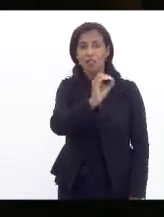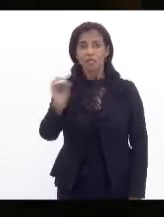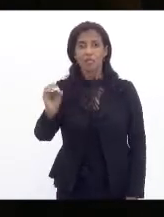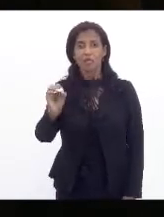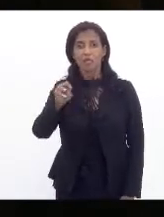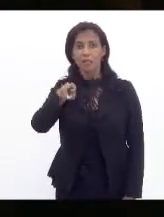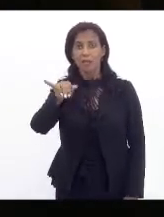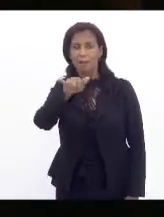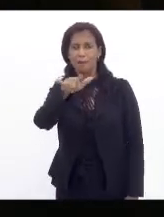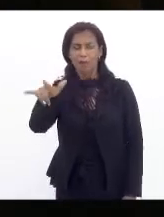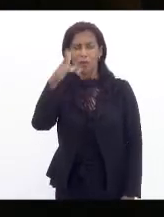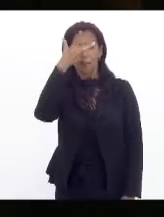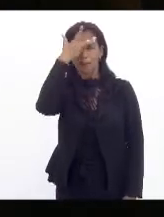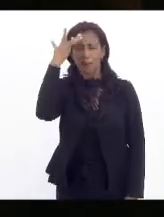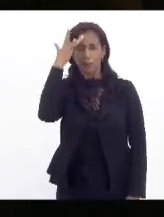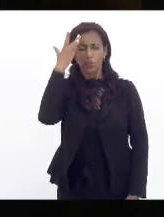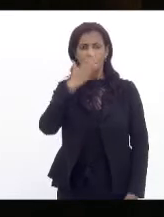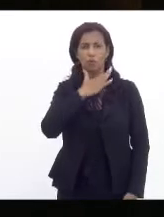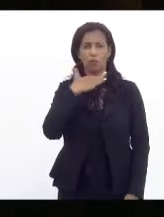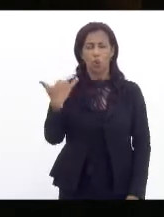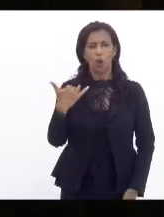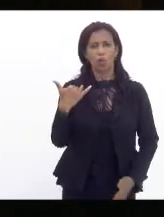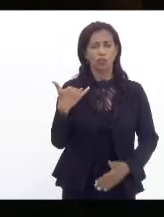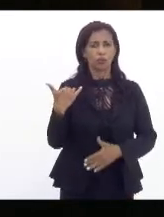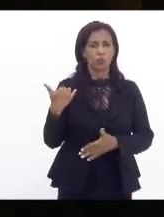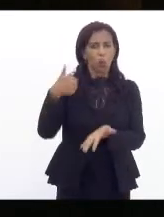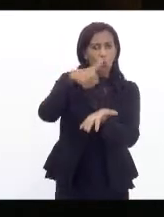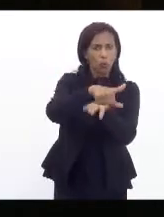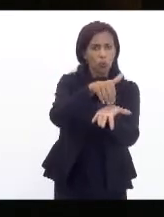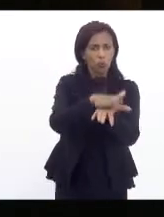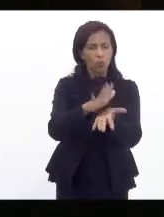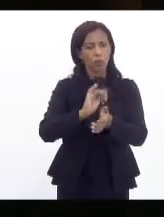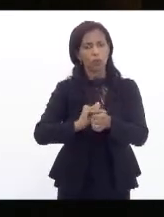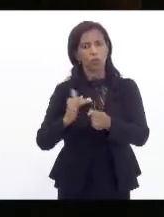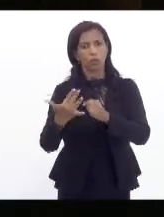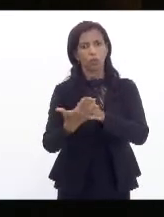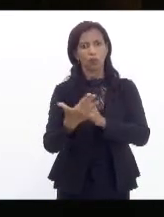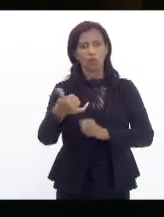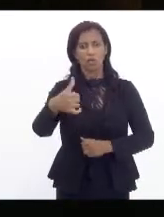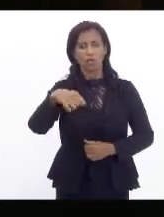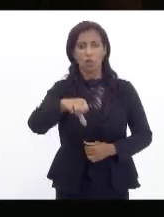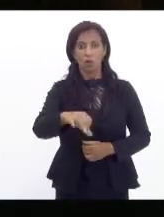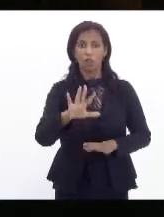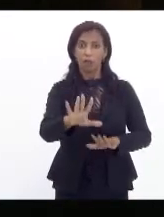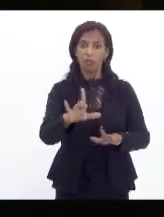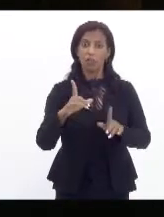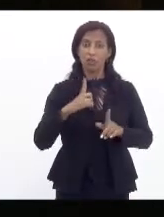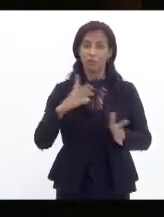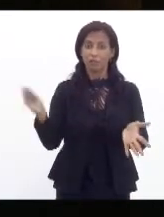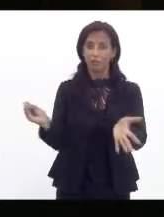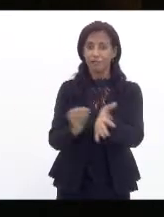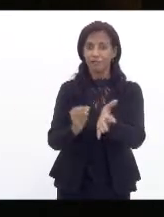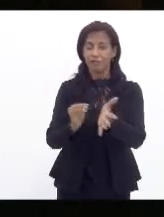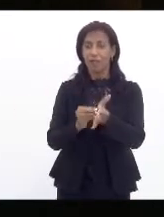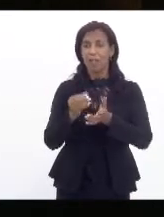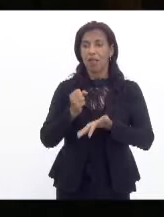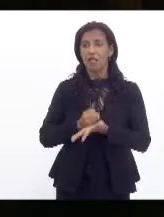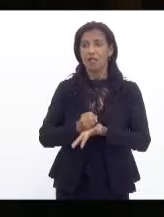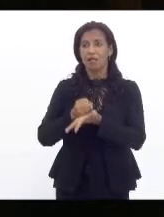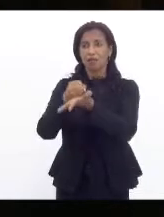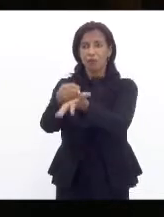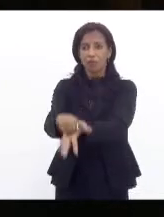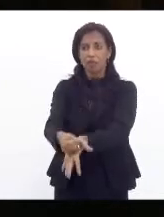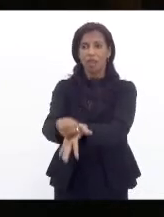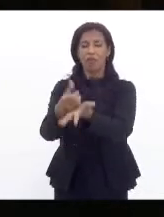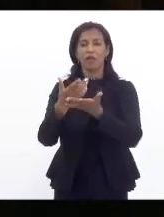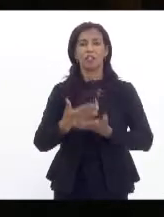mil pessoas mortas em decorrência da Covid-19, mas também da omissão e da negligência